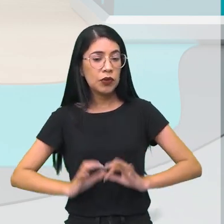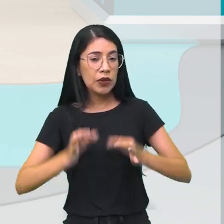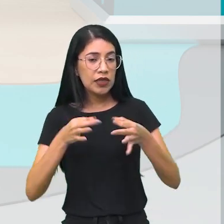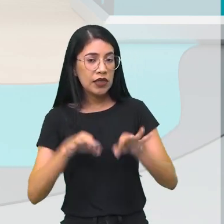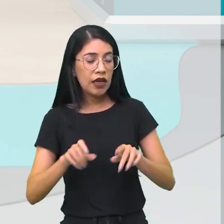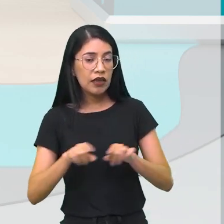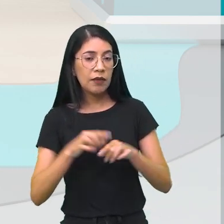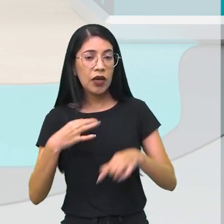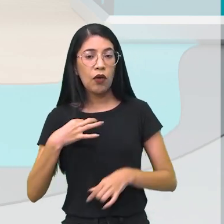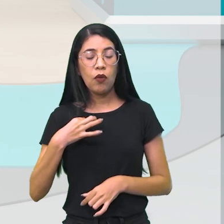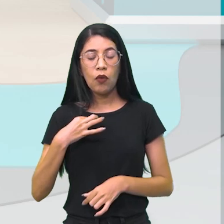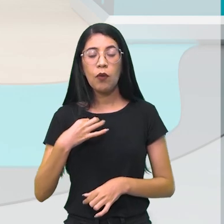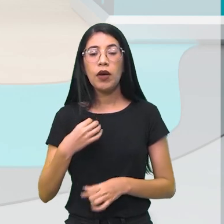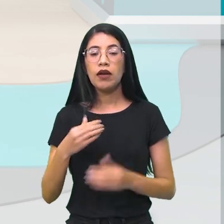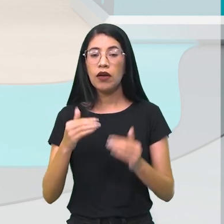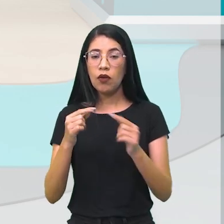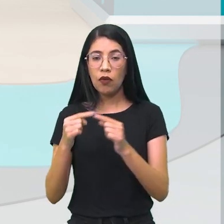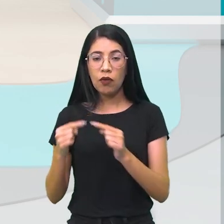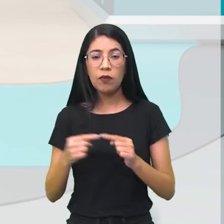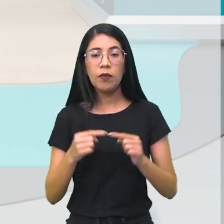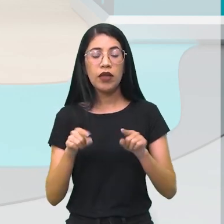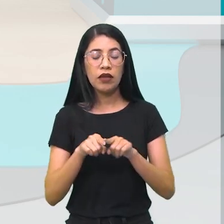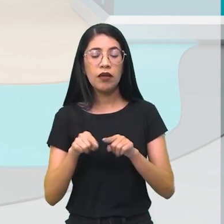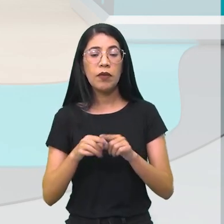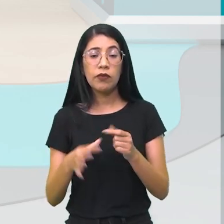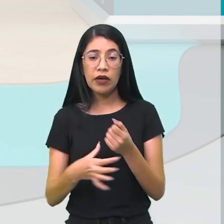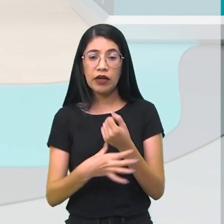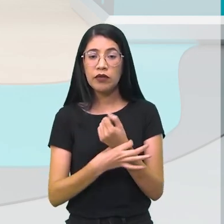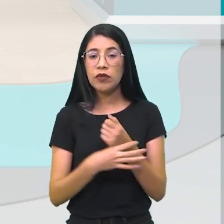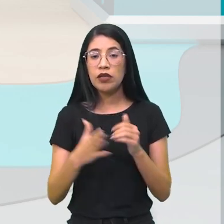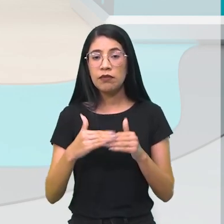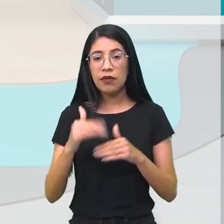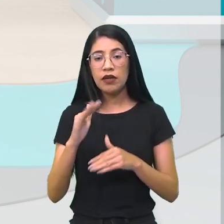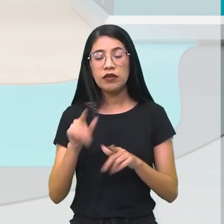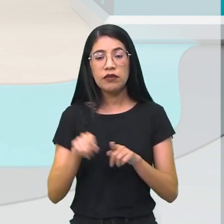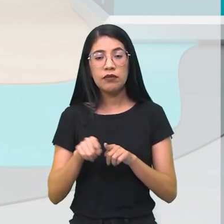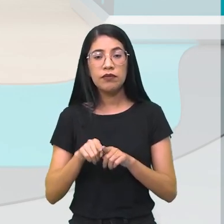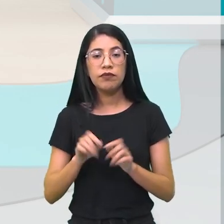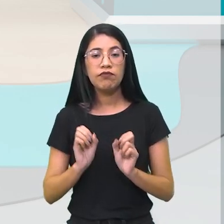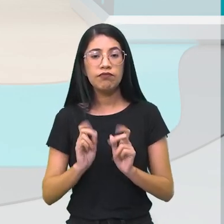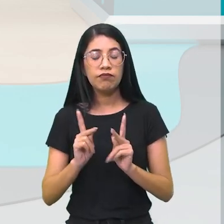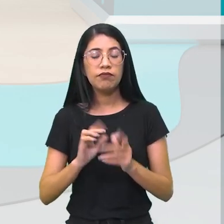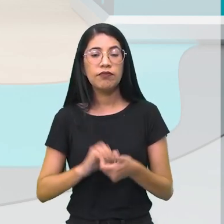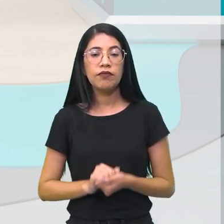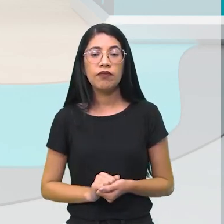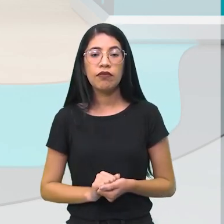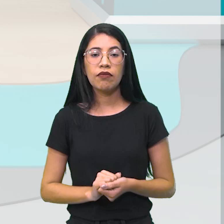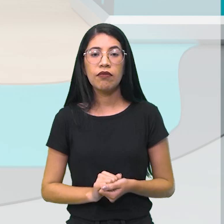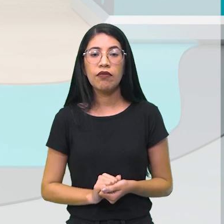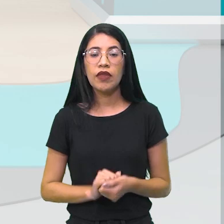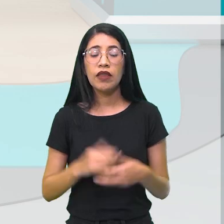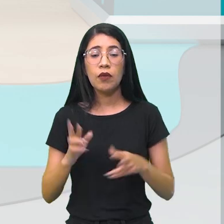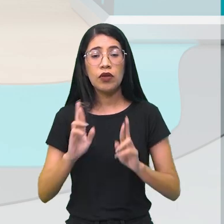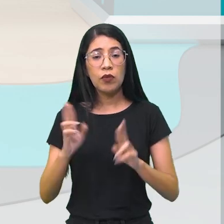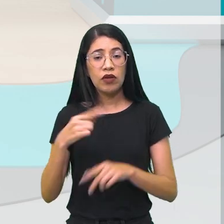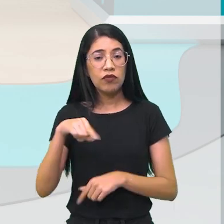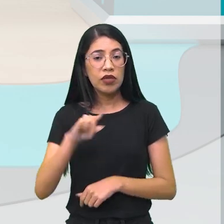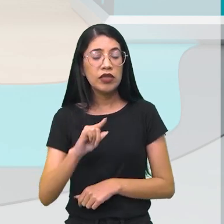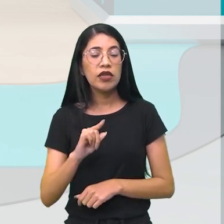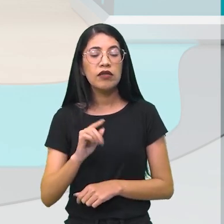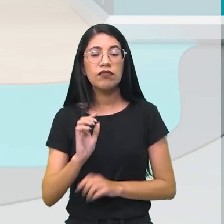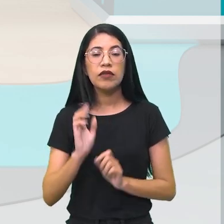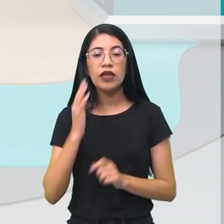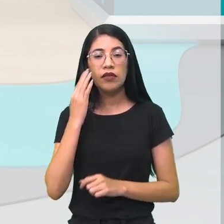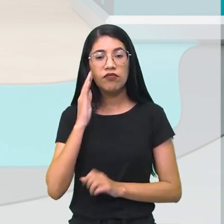adequada, faz toda a diferença, passa uma segurança, passa uma credibilidade. Tá bom, pessoal? Então é isso, eu espero que vocês